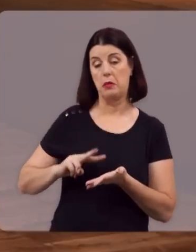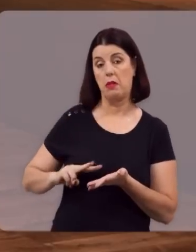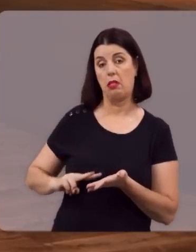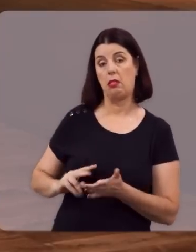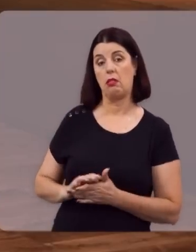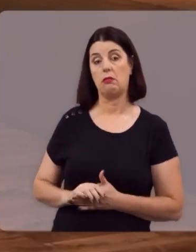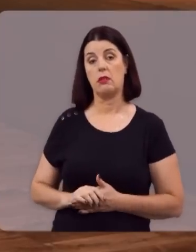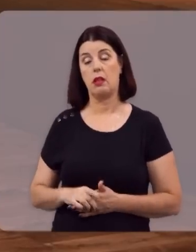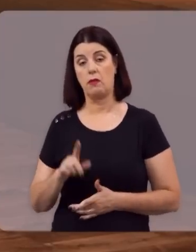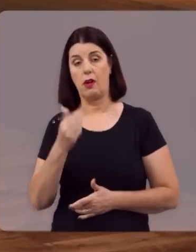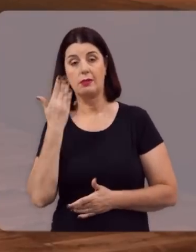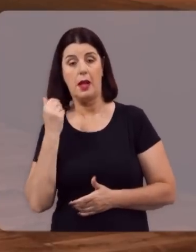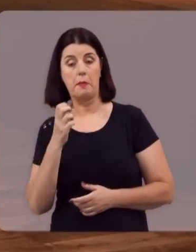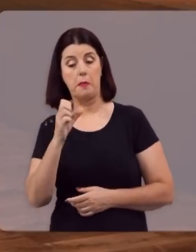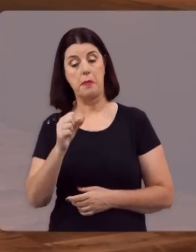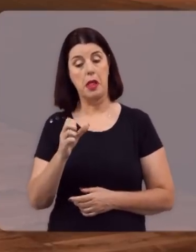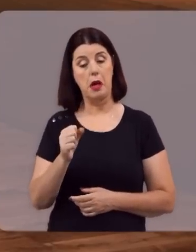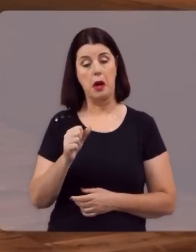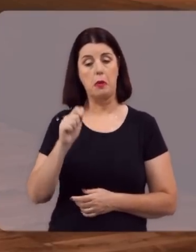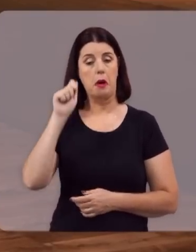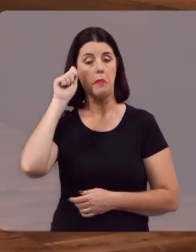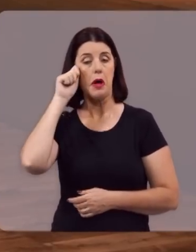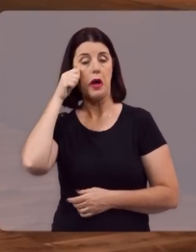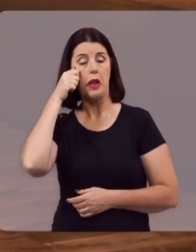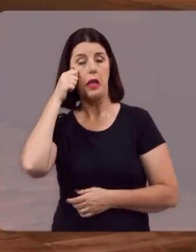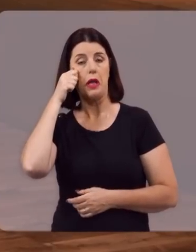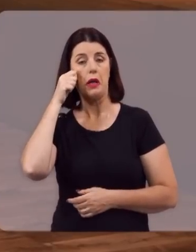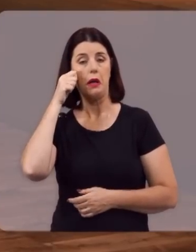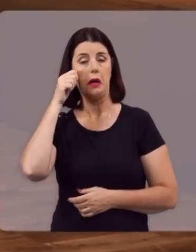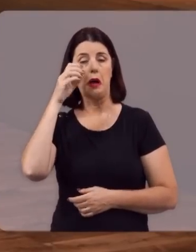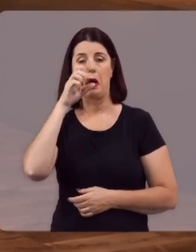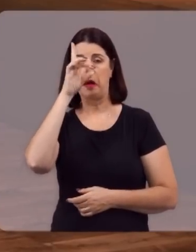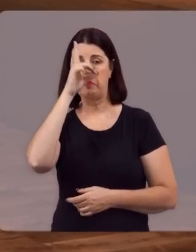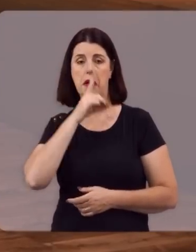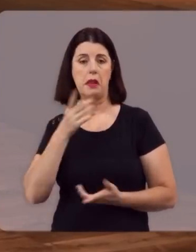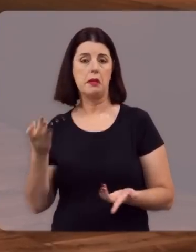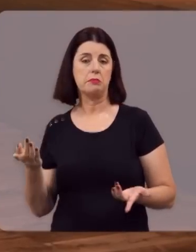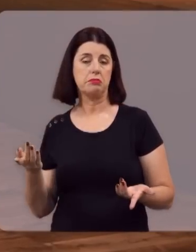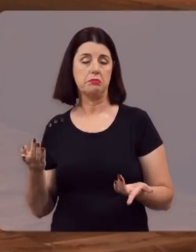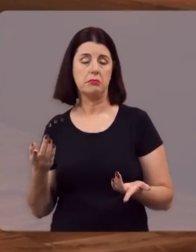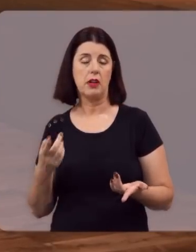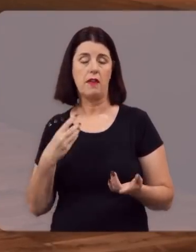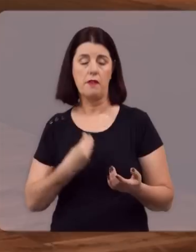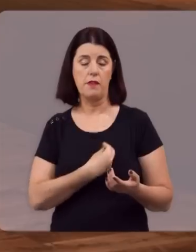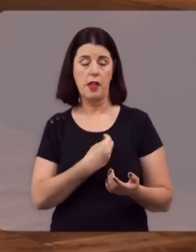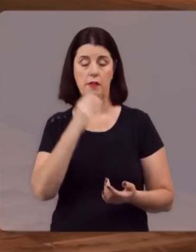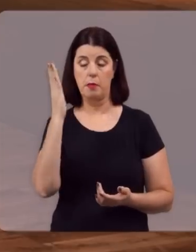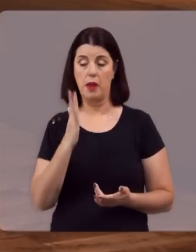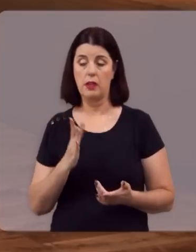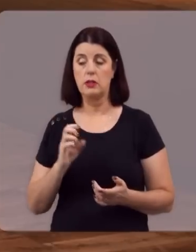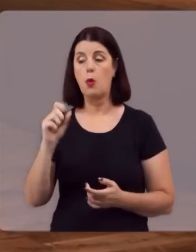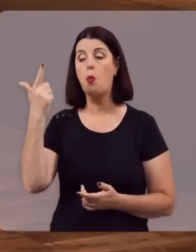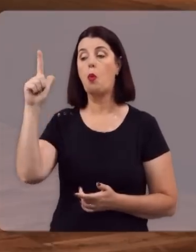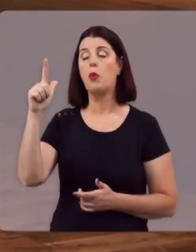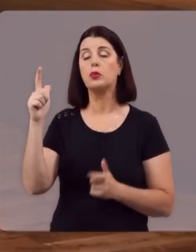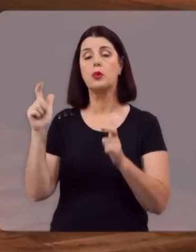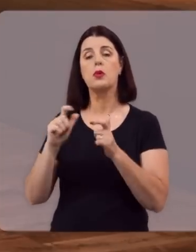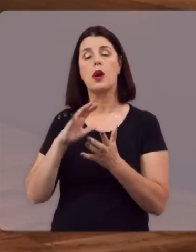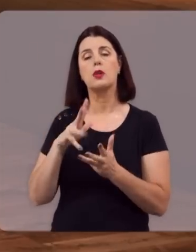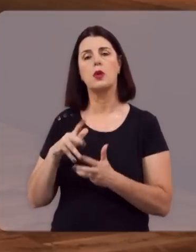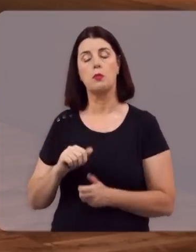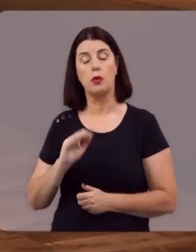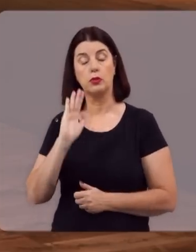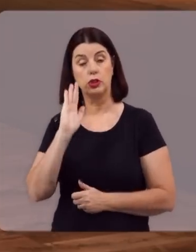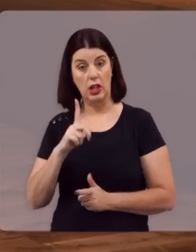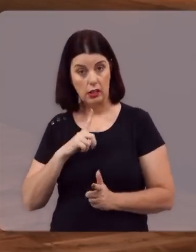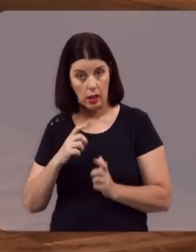analfabeto, não importa se você é branco, amarelo, pardo ou negro, não importa se você vive no Brasil ou em qualquer outro lugar do